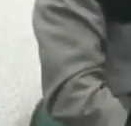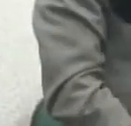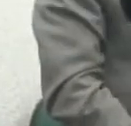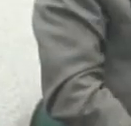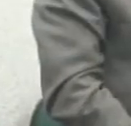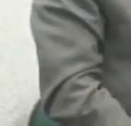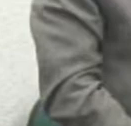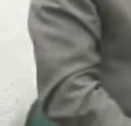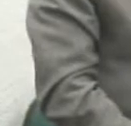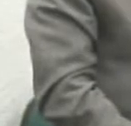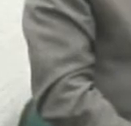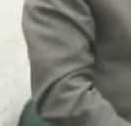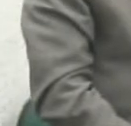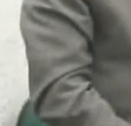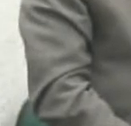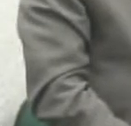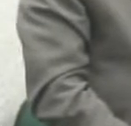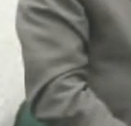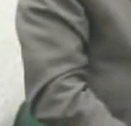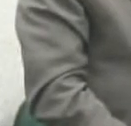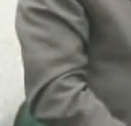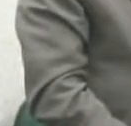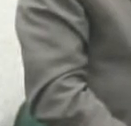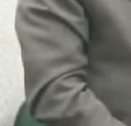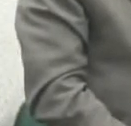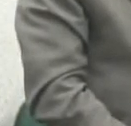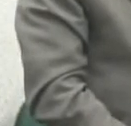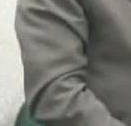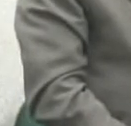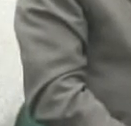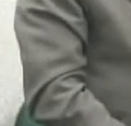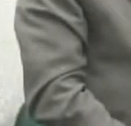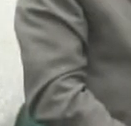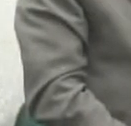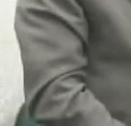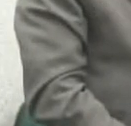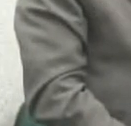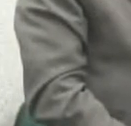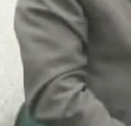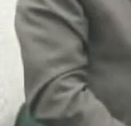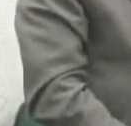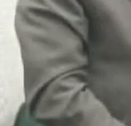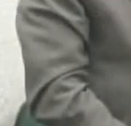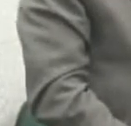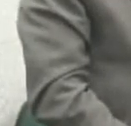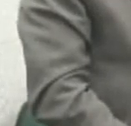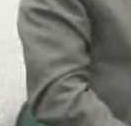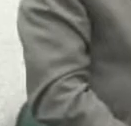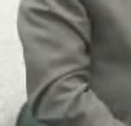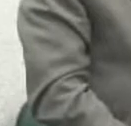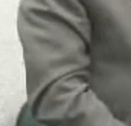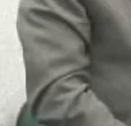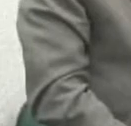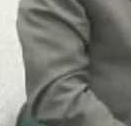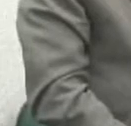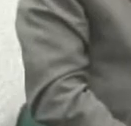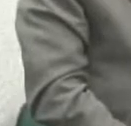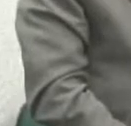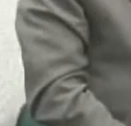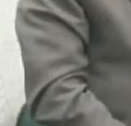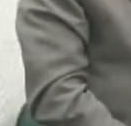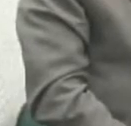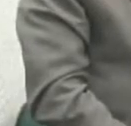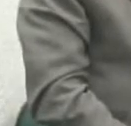esse problema eu gostaria que você Se colocasse no lugar de uma pessoa Talvez um irmão Talvez um filho